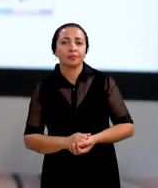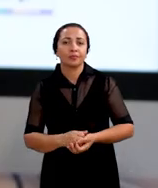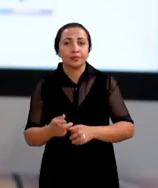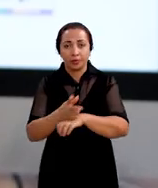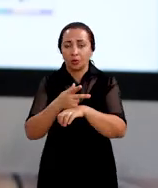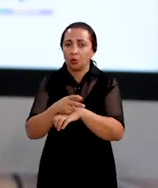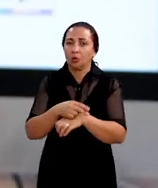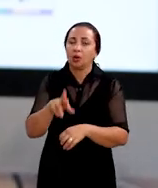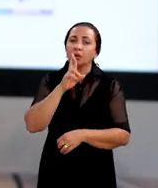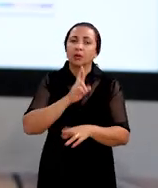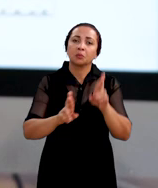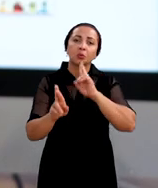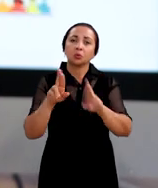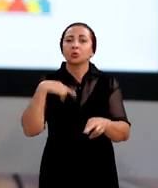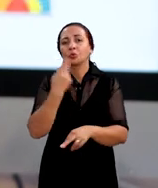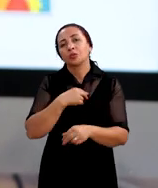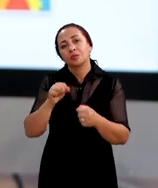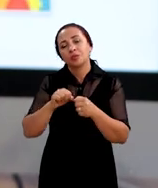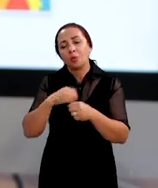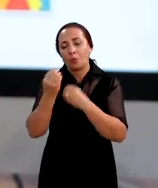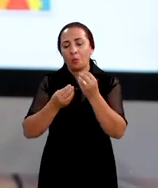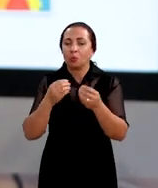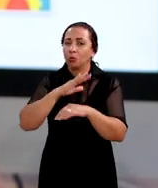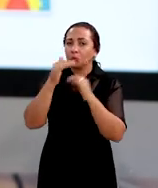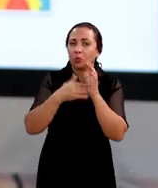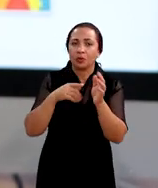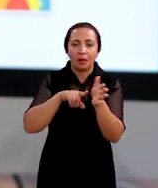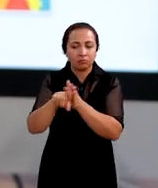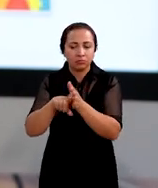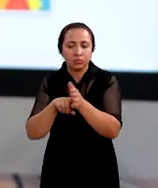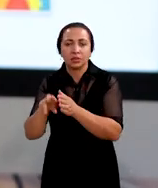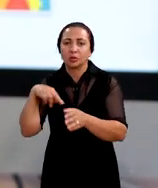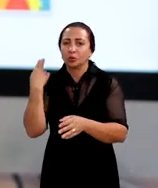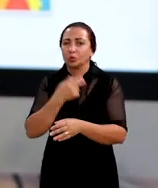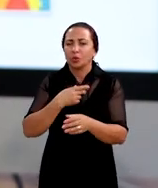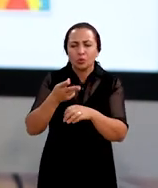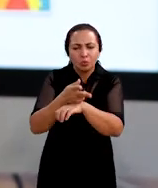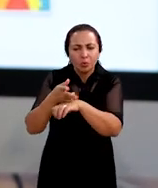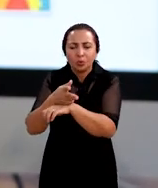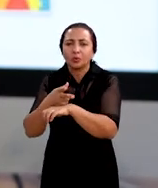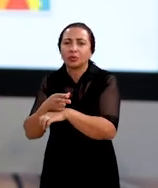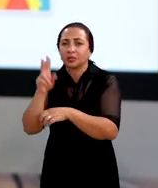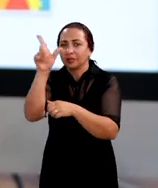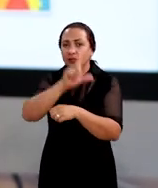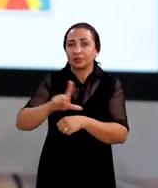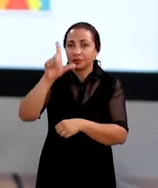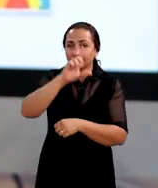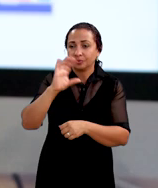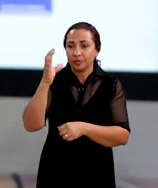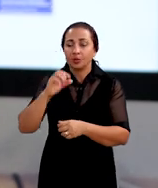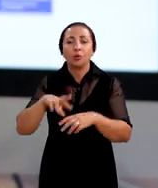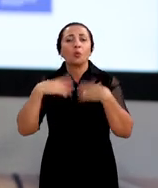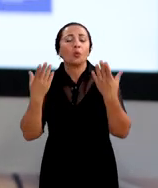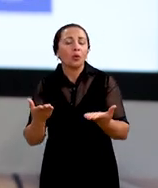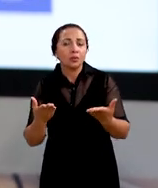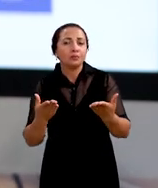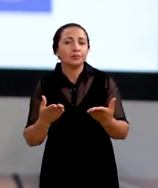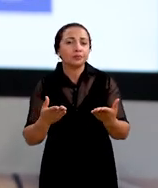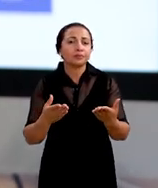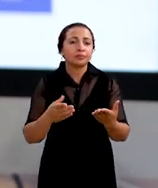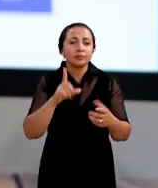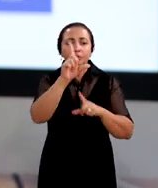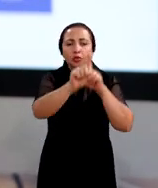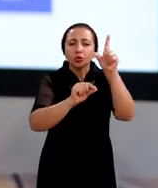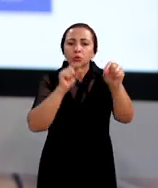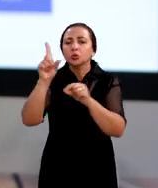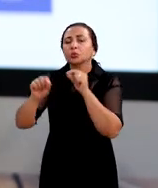Na busca por uma solução, a gente faz, como toda pesquisa acadêmica que a gente faz, a gente busca na literatura científica para identificar quais são